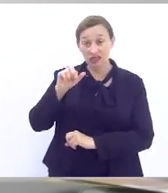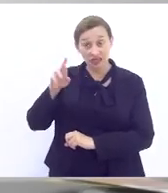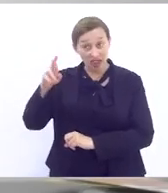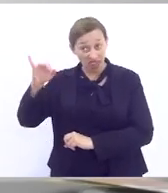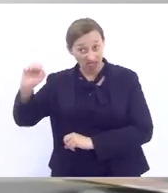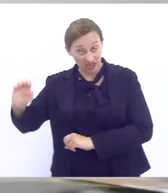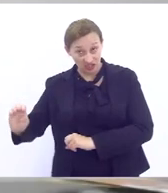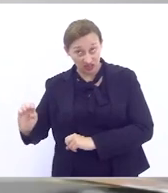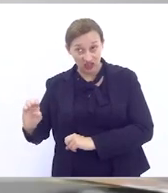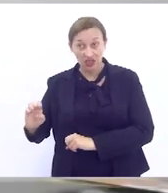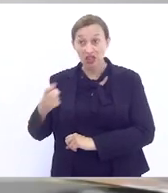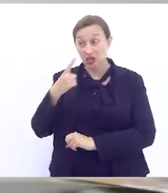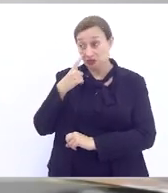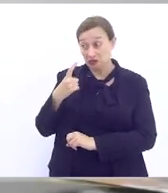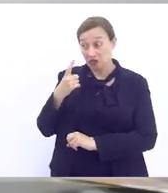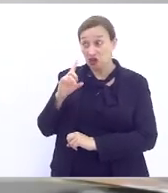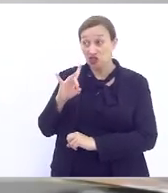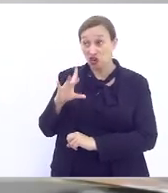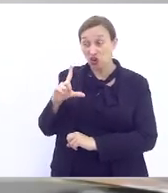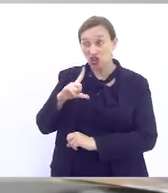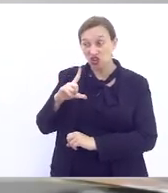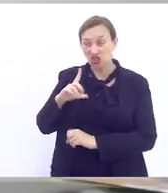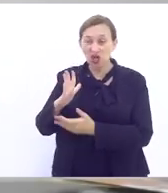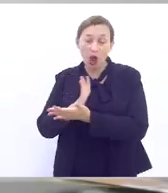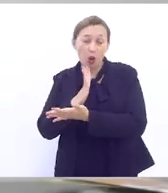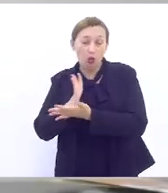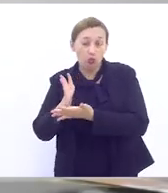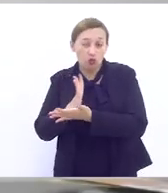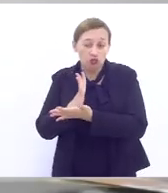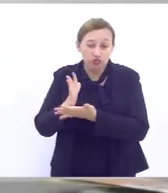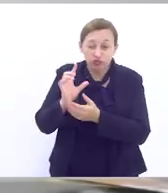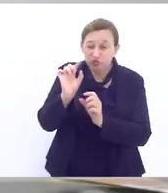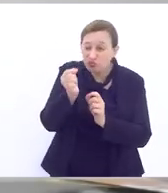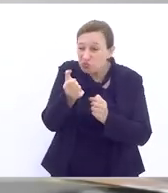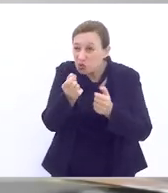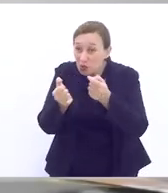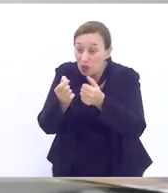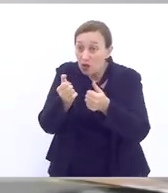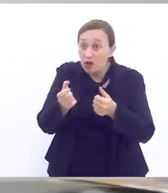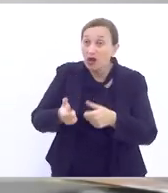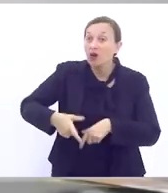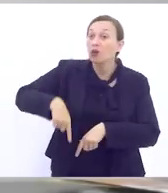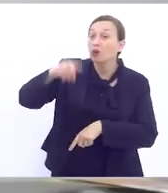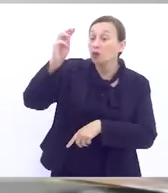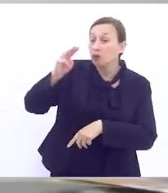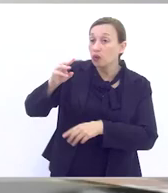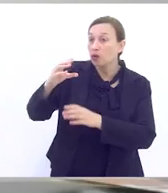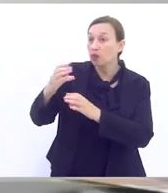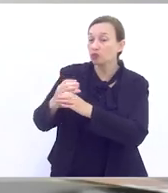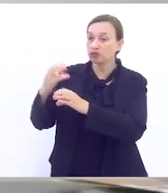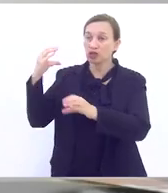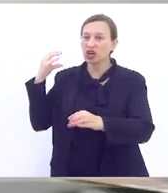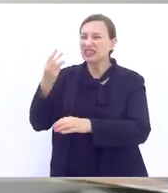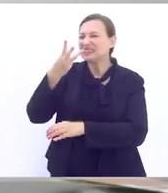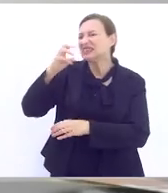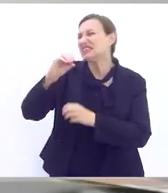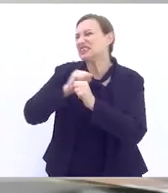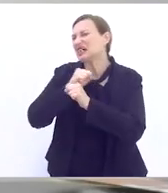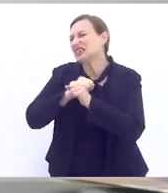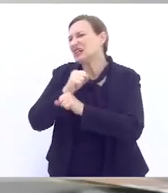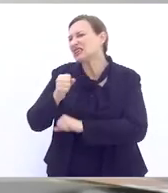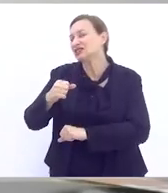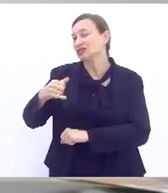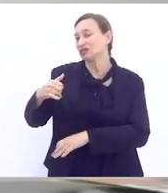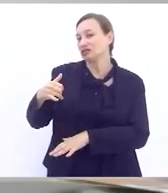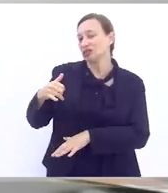e verifiquei só tinha algumas exceções Cadê os engenheiros de 30 anos de